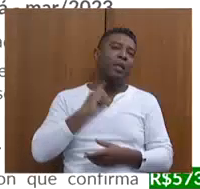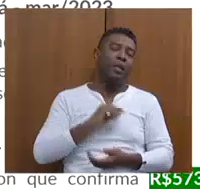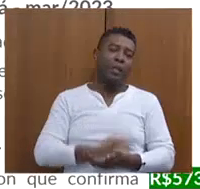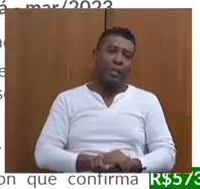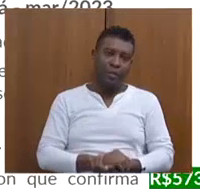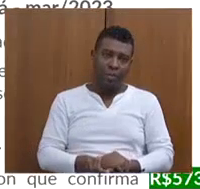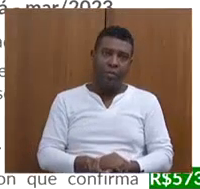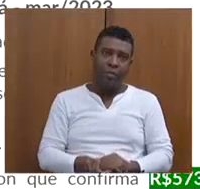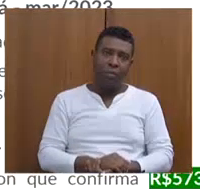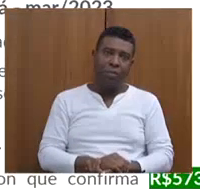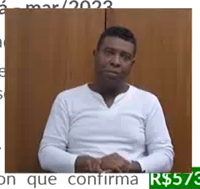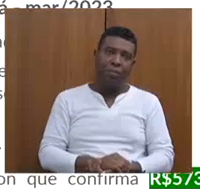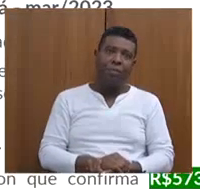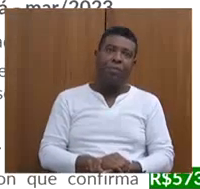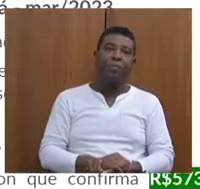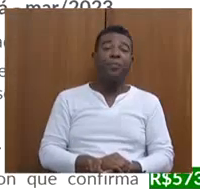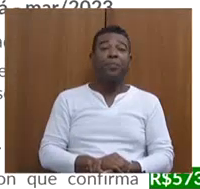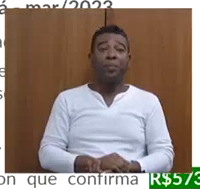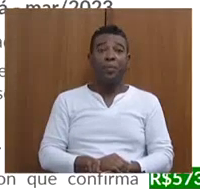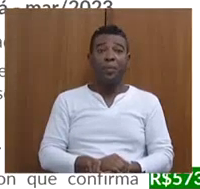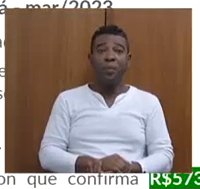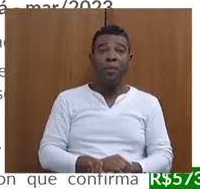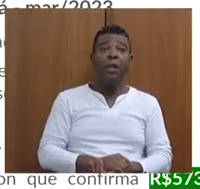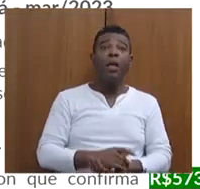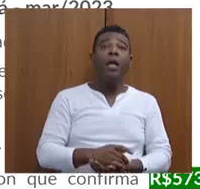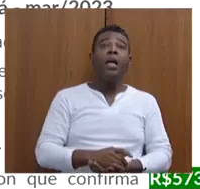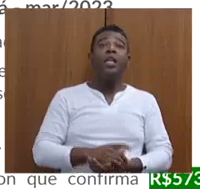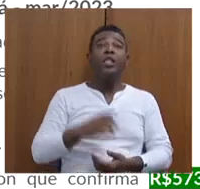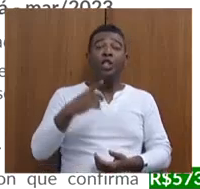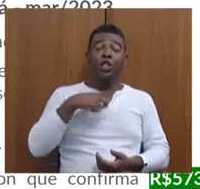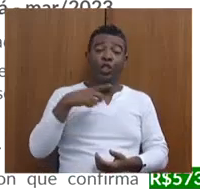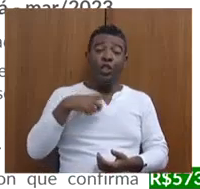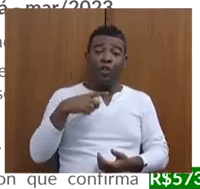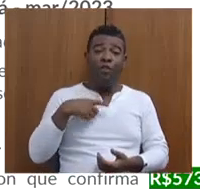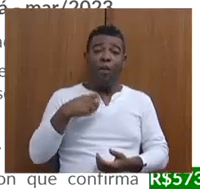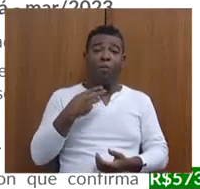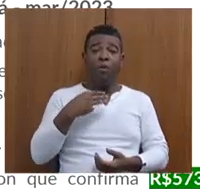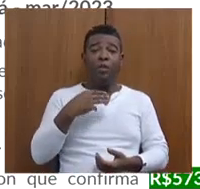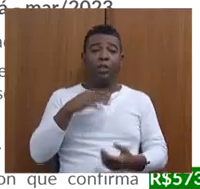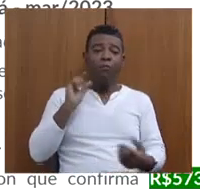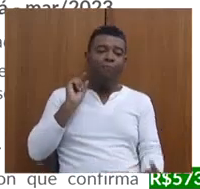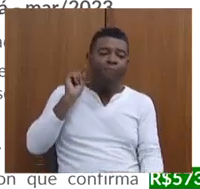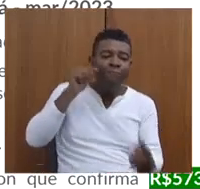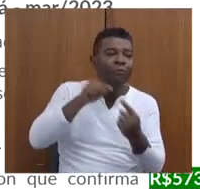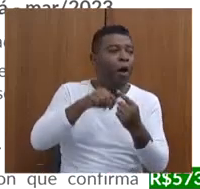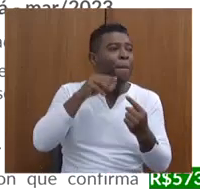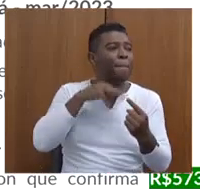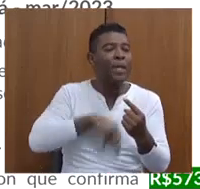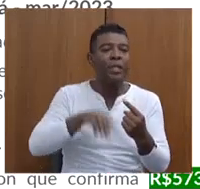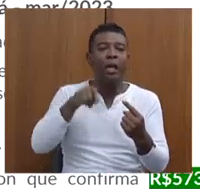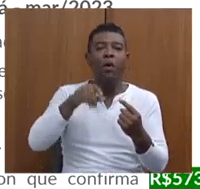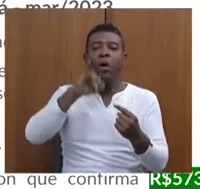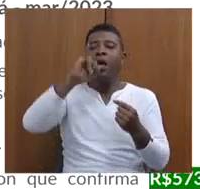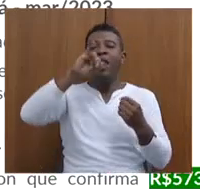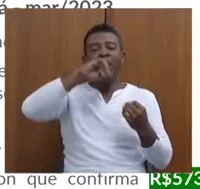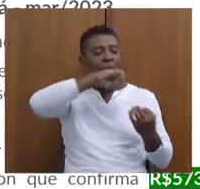nós tivemos aí seis missões internacionais né é